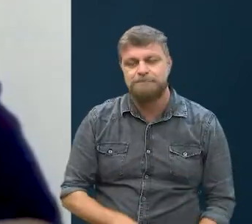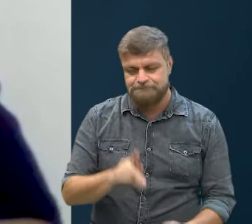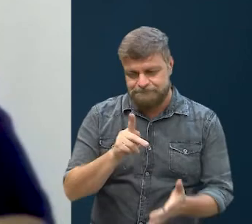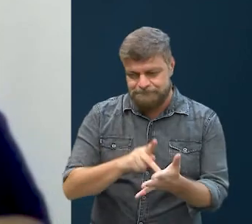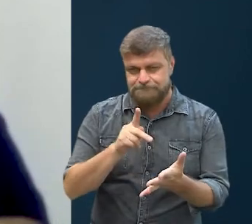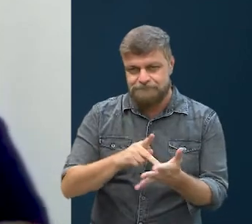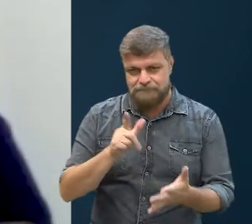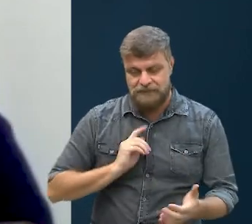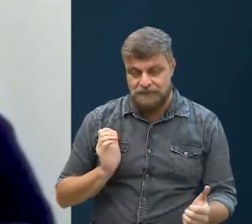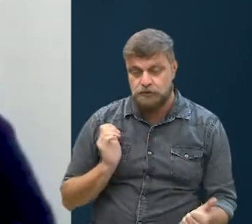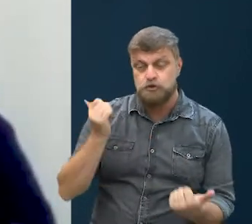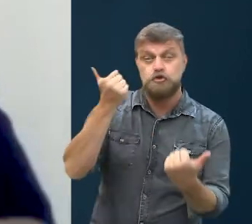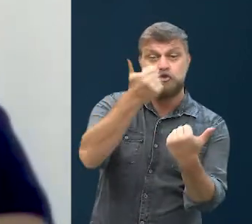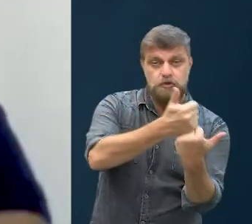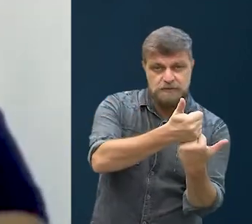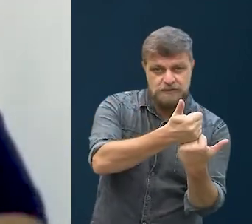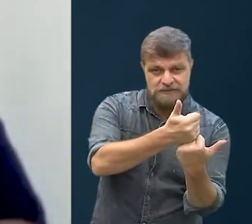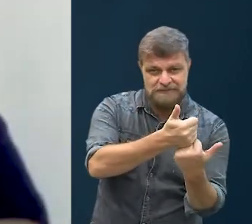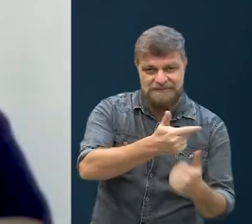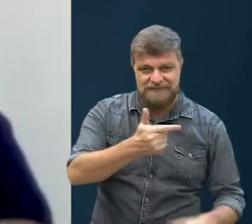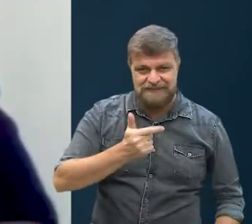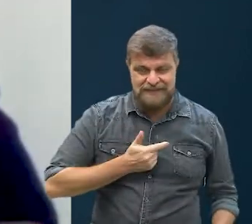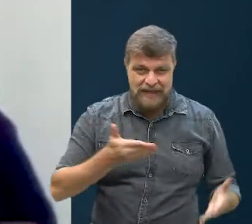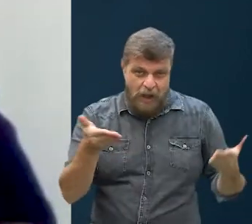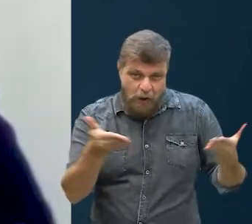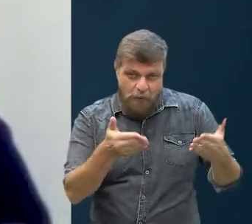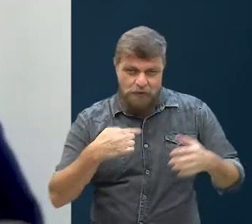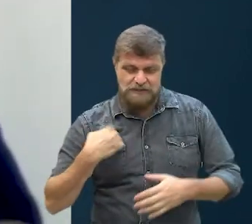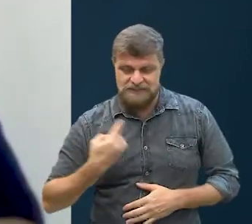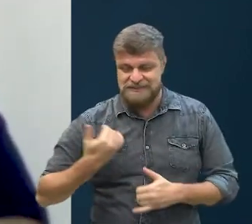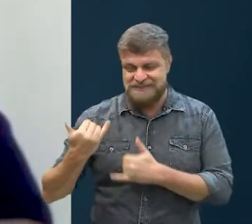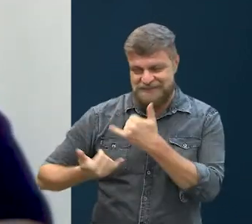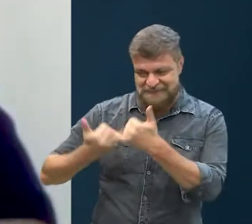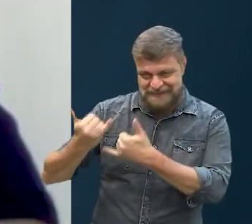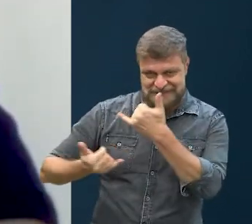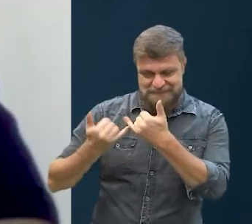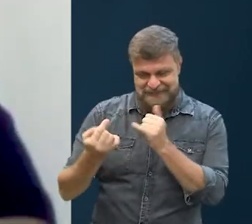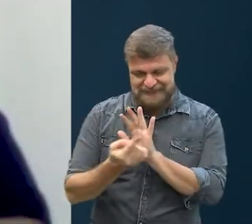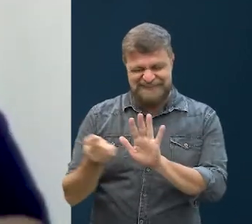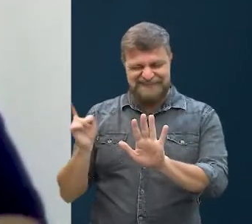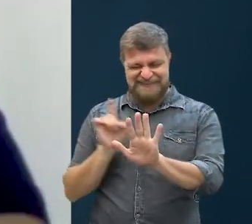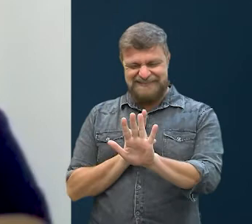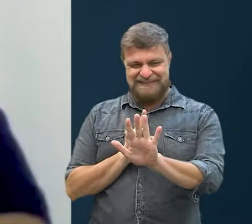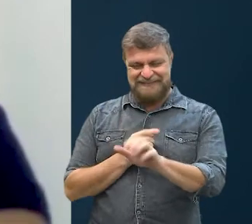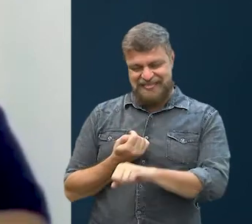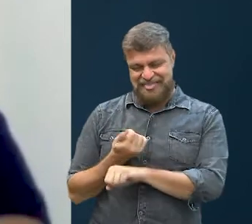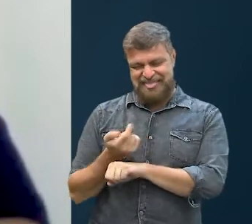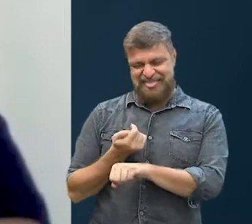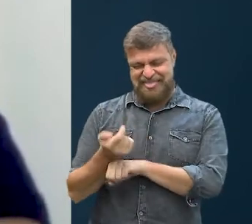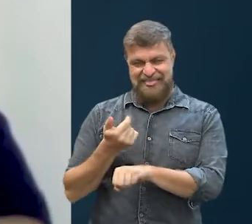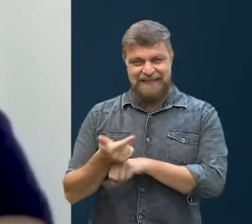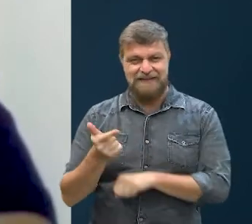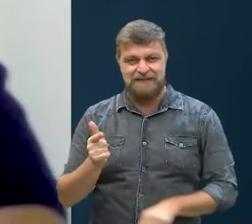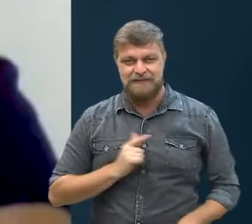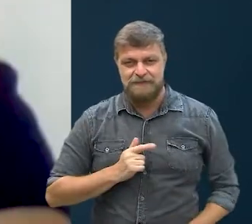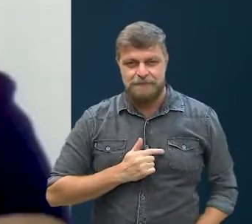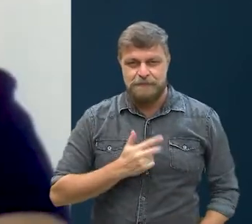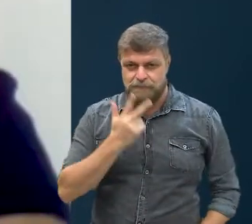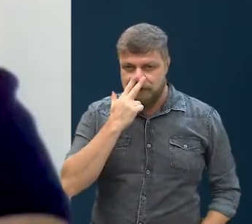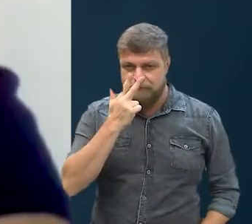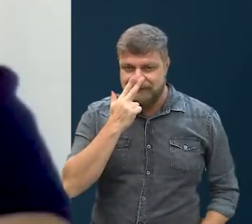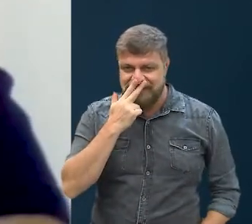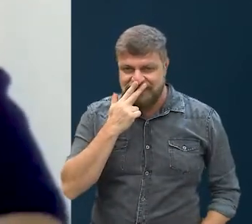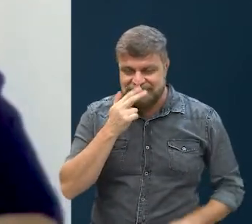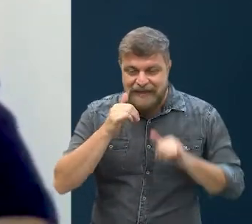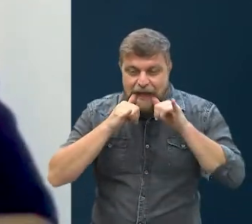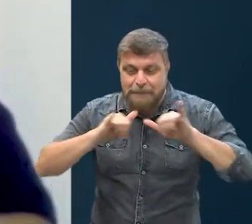isso substituiu e é encarado hoje, a gente brinca nos bastidores, né? Que é a antiga propaganda